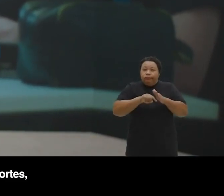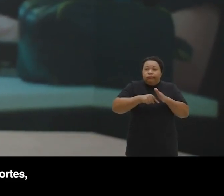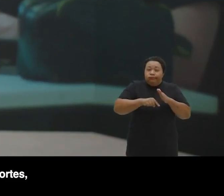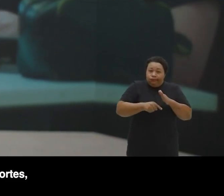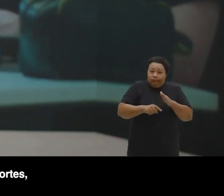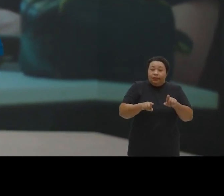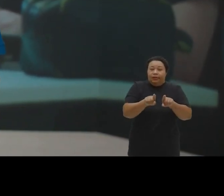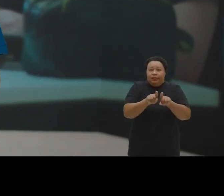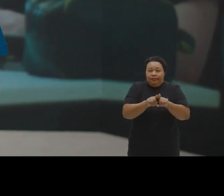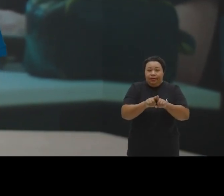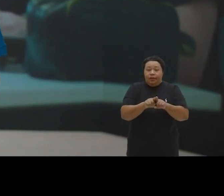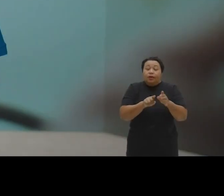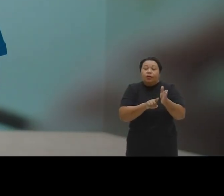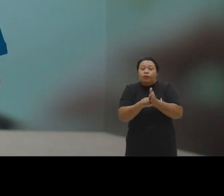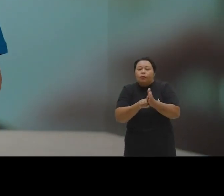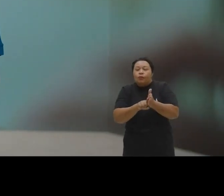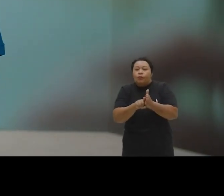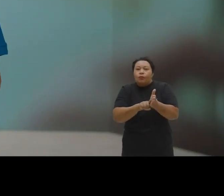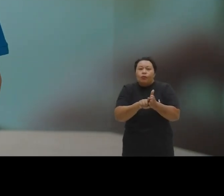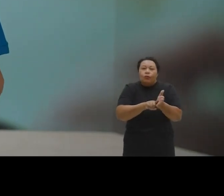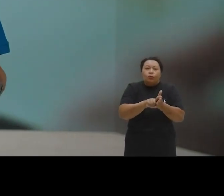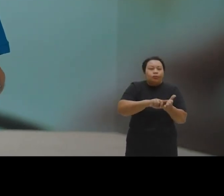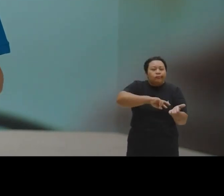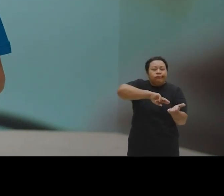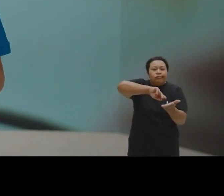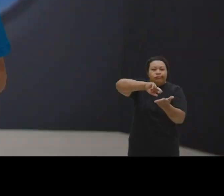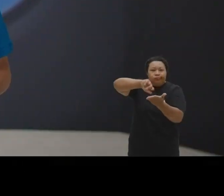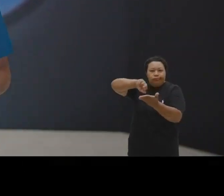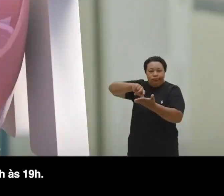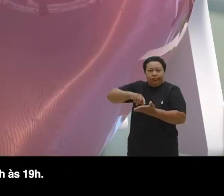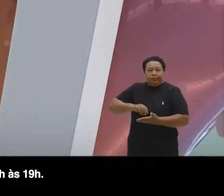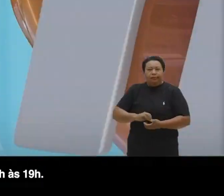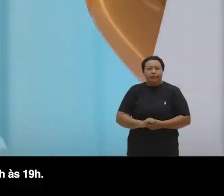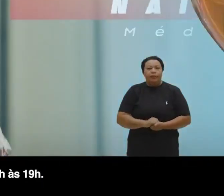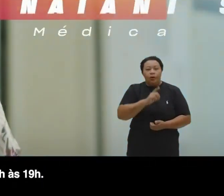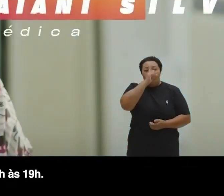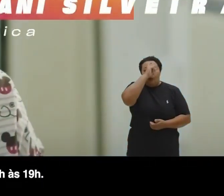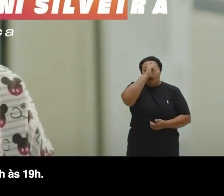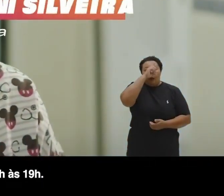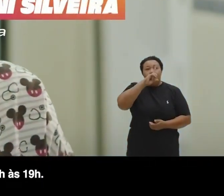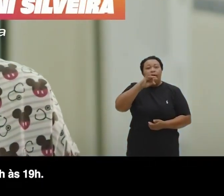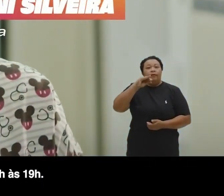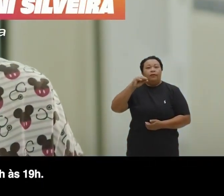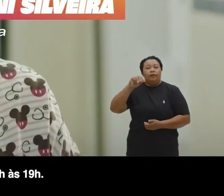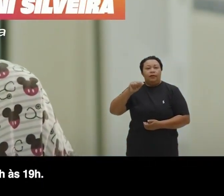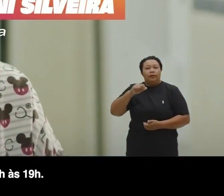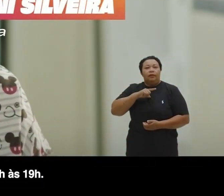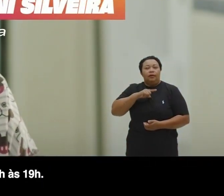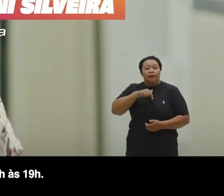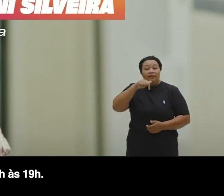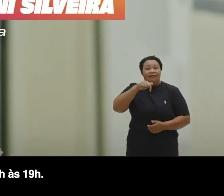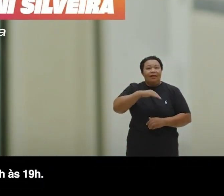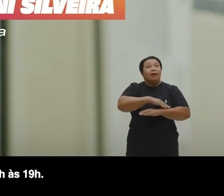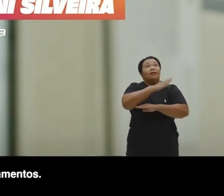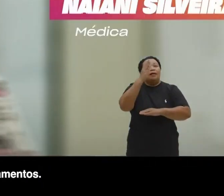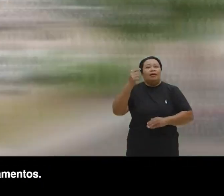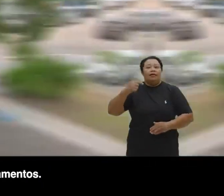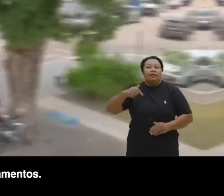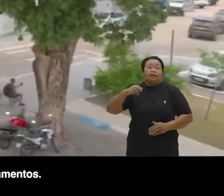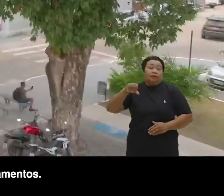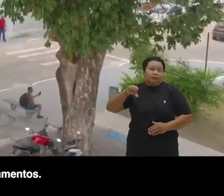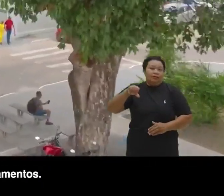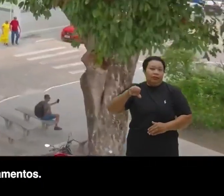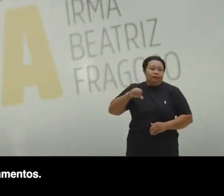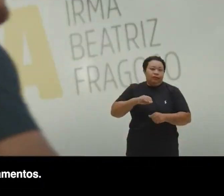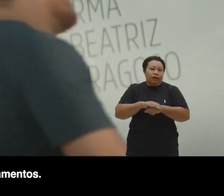pequeno portes, consultas e exames diversos. O Hospital Dia, ele tem um funcionamento de 7 às 19.